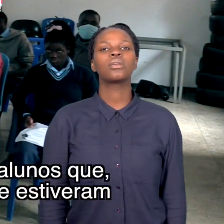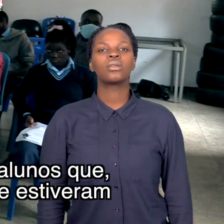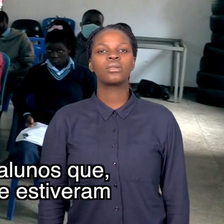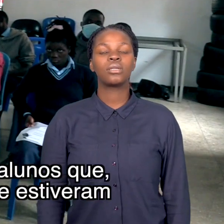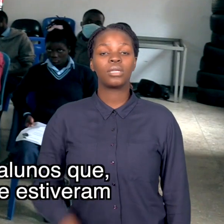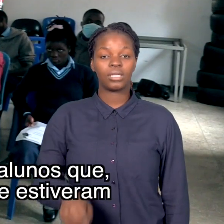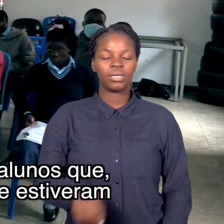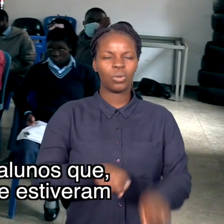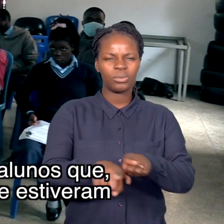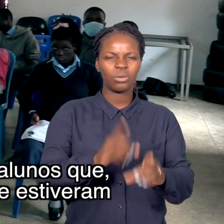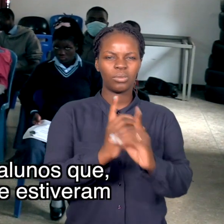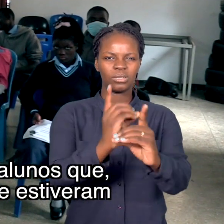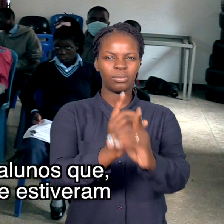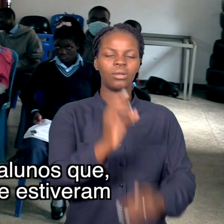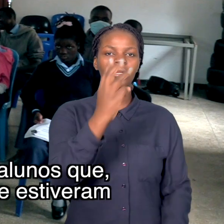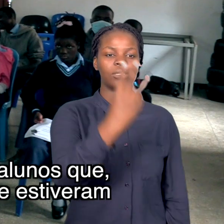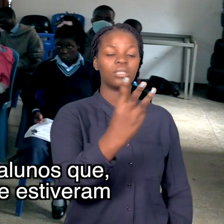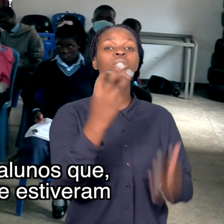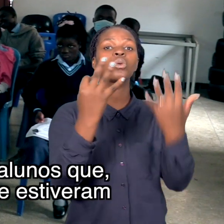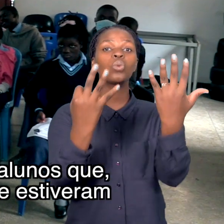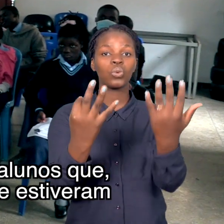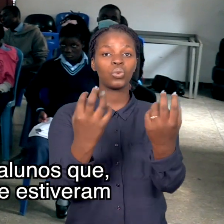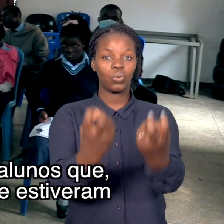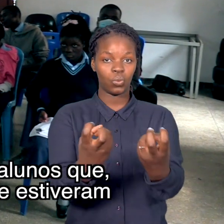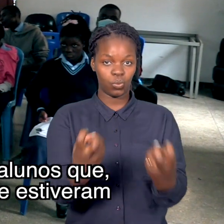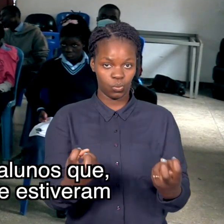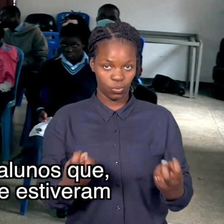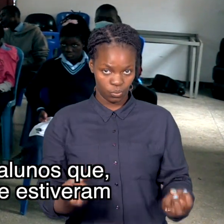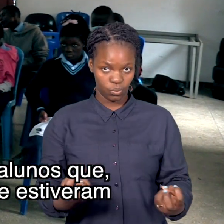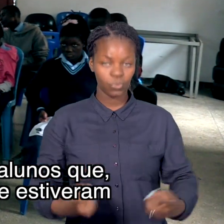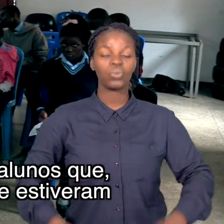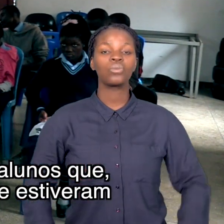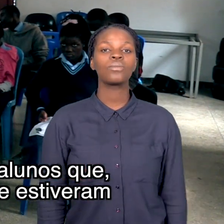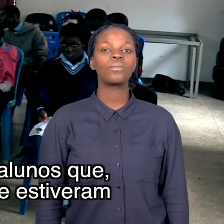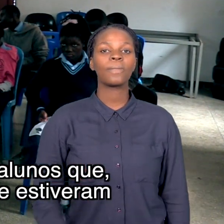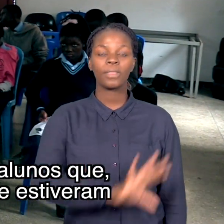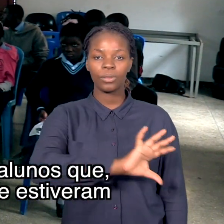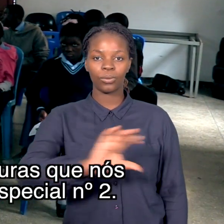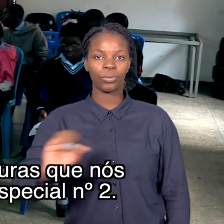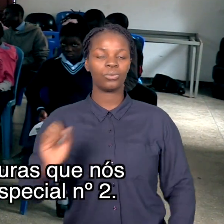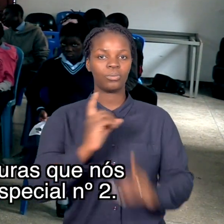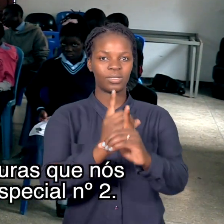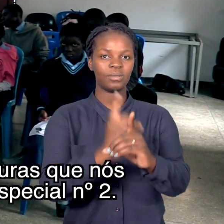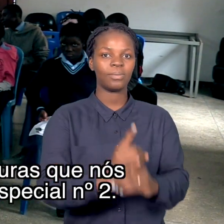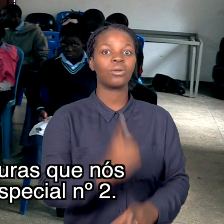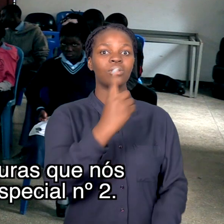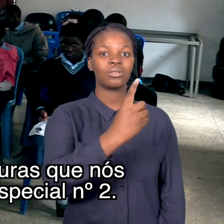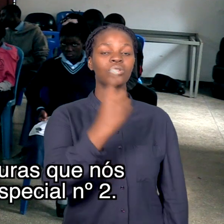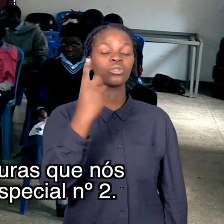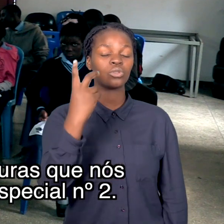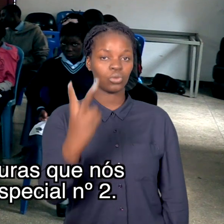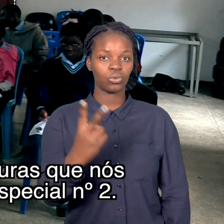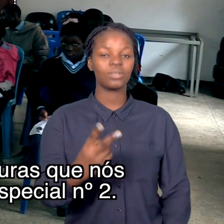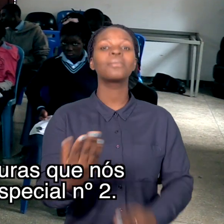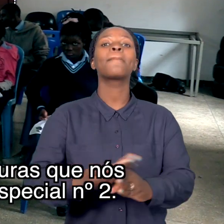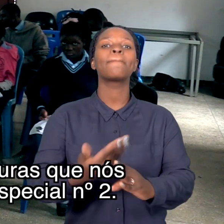Neste concurso participaram cerca de 38 alunos, que na verdade são todos os alunos que tiveram a participar das 12 sessões